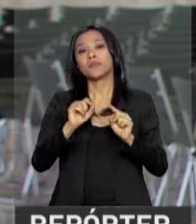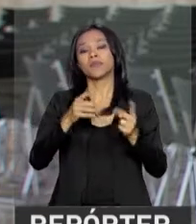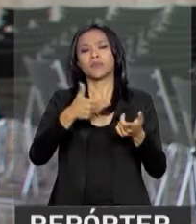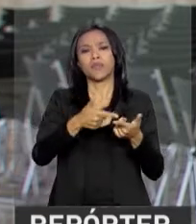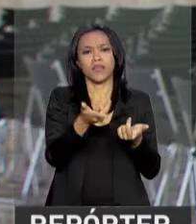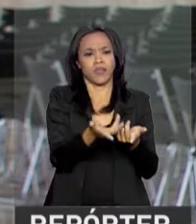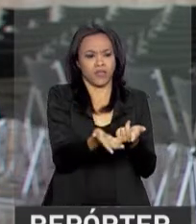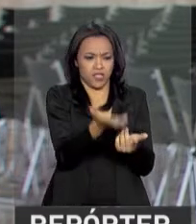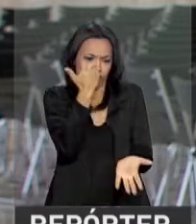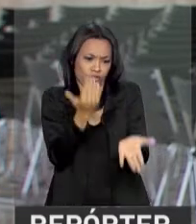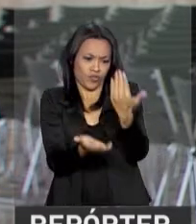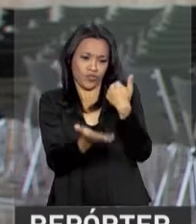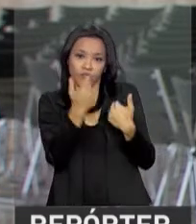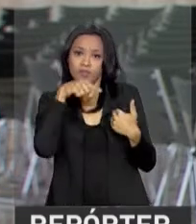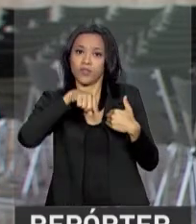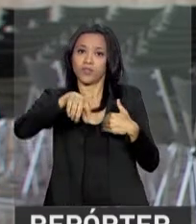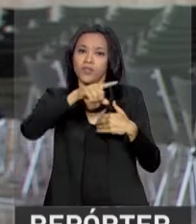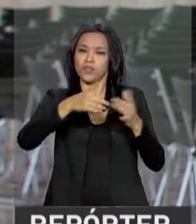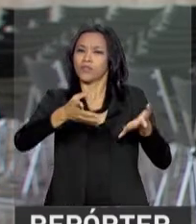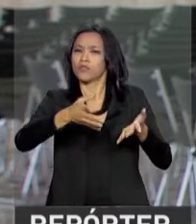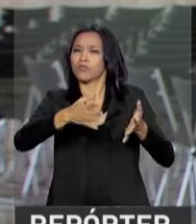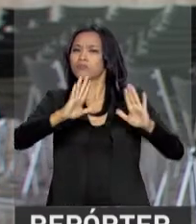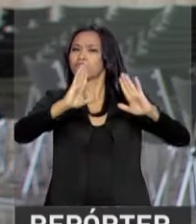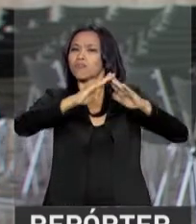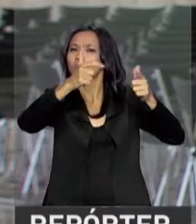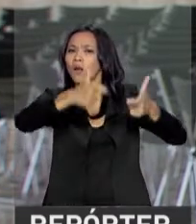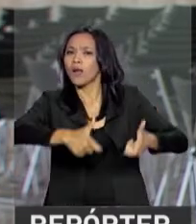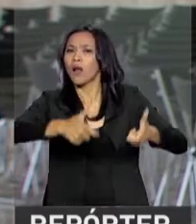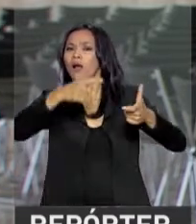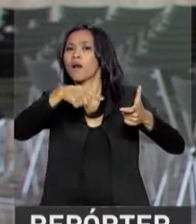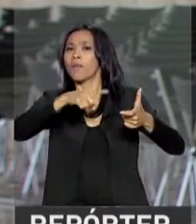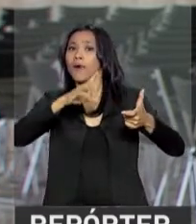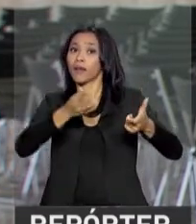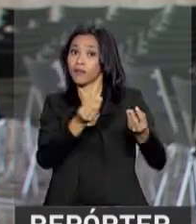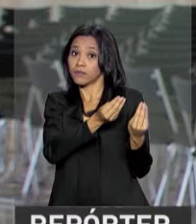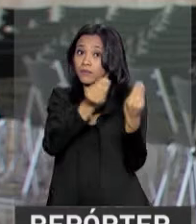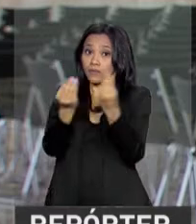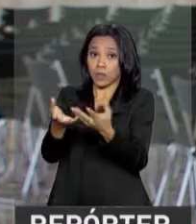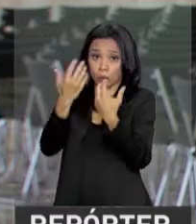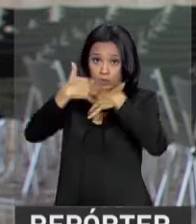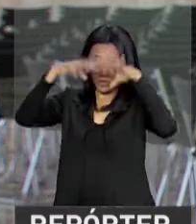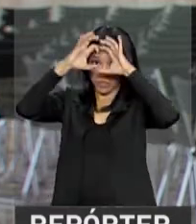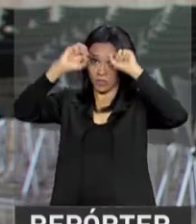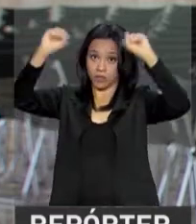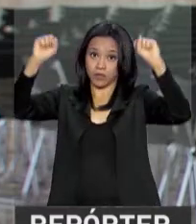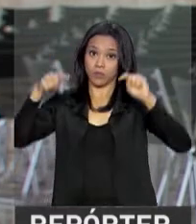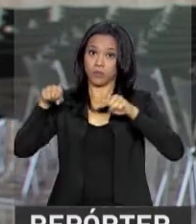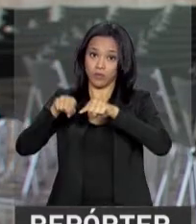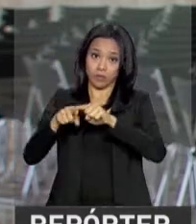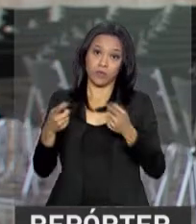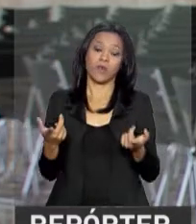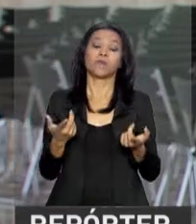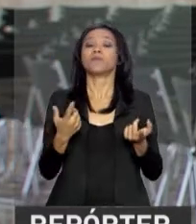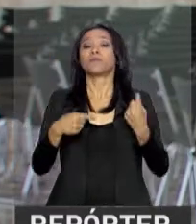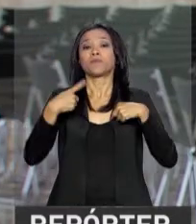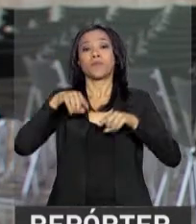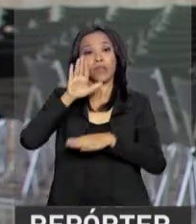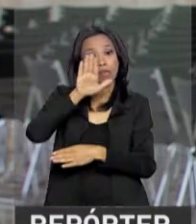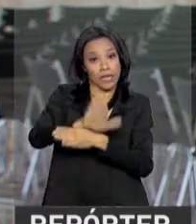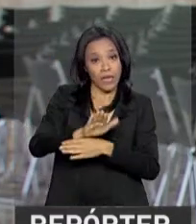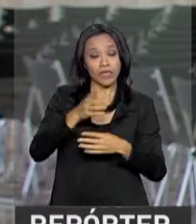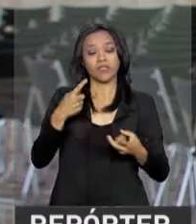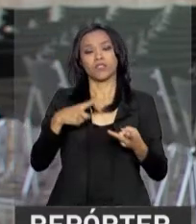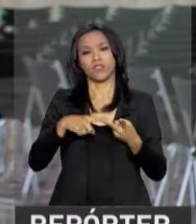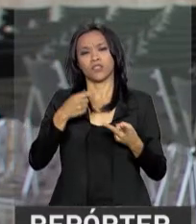TRE, do Tribunal Regional Eleitoral do Rio Grande do Sul. À tarde, ele coordena uma reunião com ministros, onde ele faz um balanço